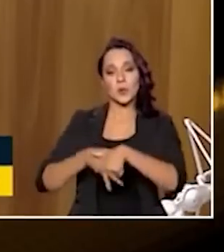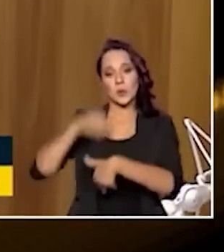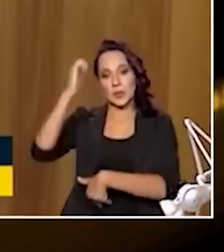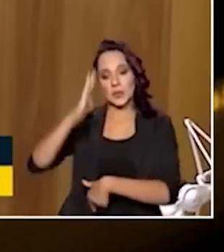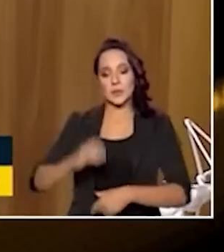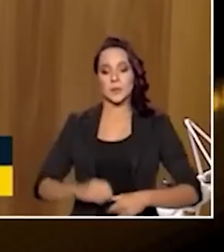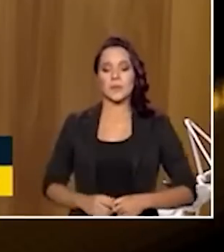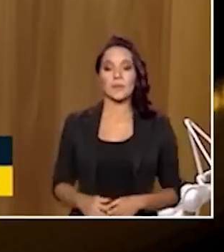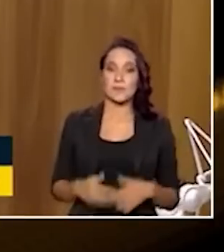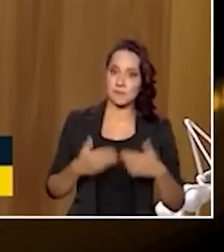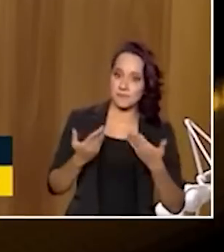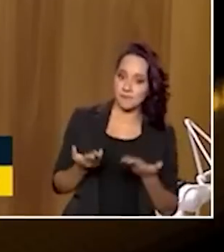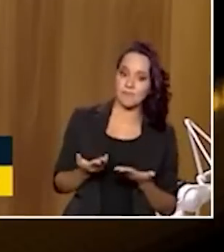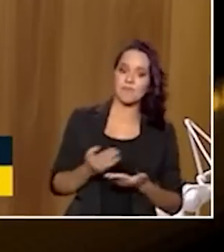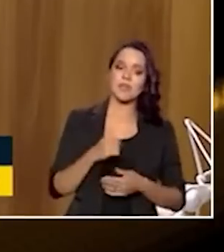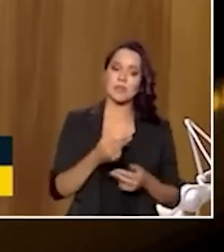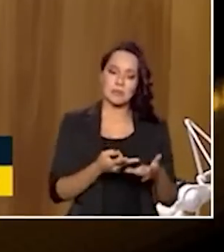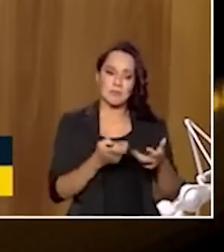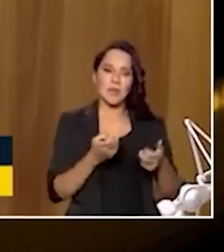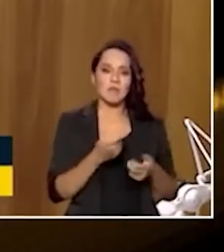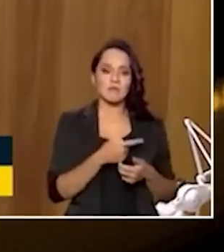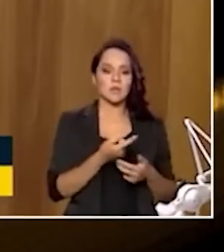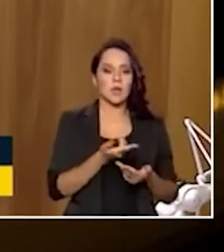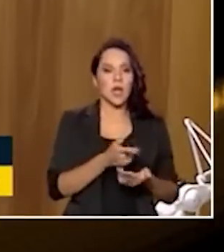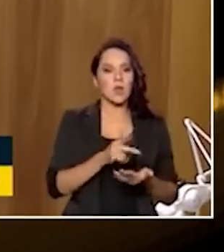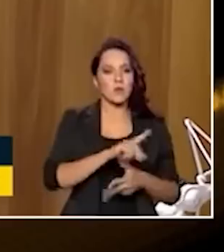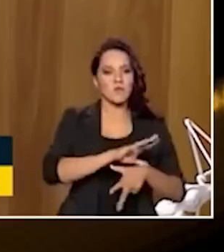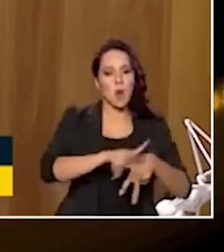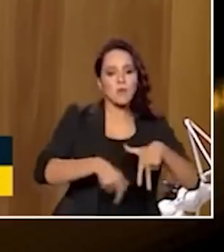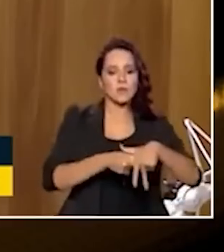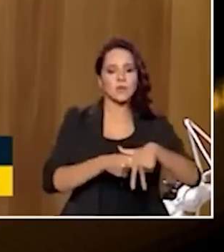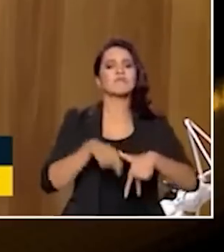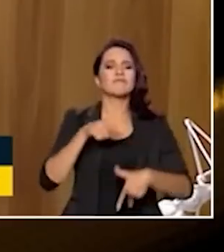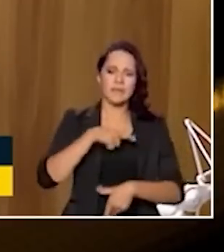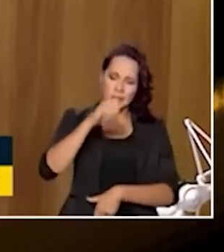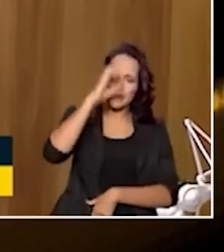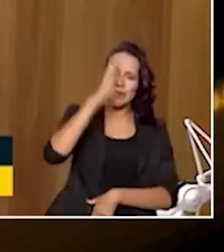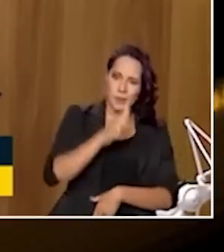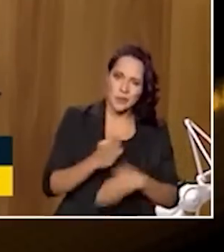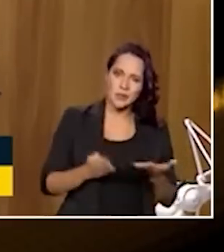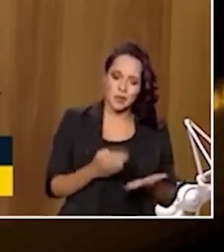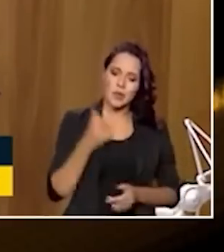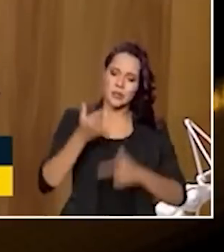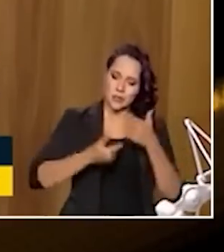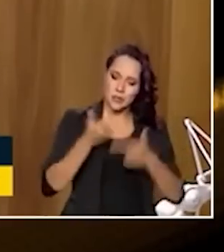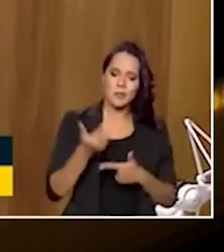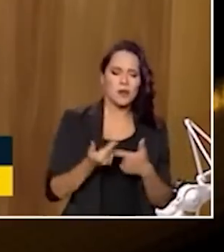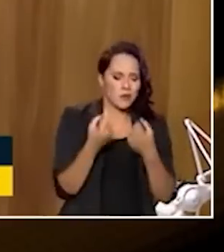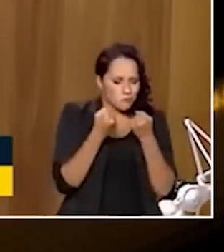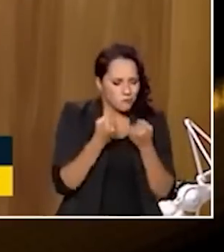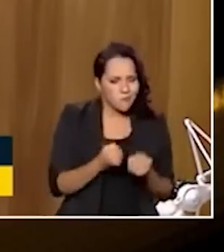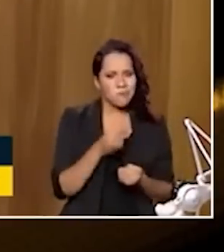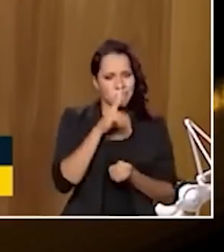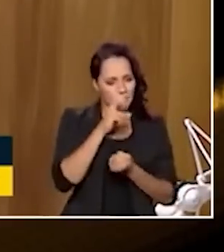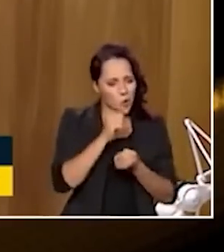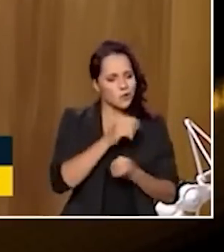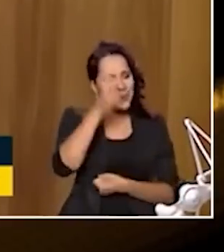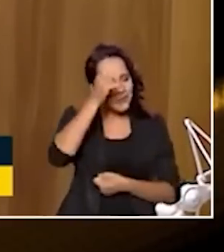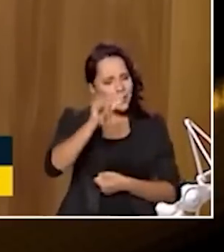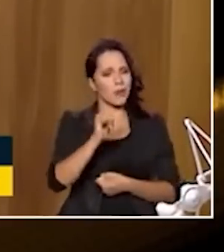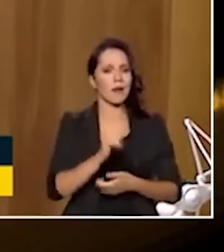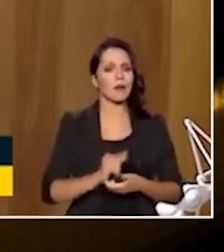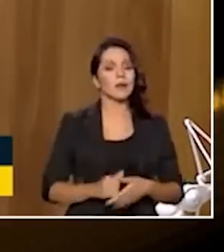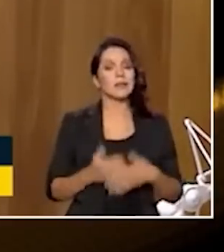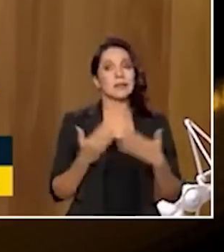é o Anderson Torres que a gente conhece o nome que a gente conhece o rosto e as outras centenas de pessoas que a gente não conhecia o rosto